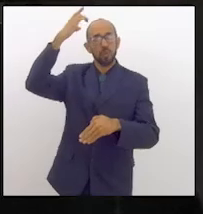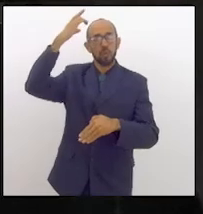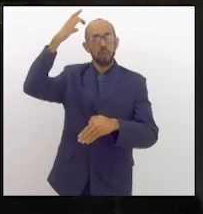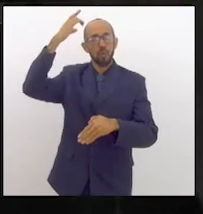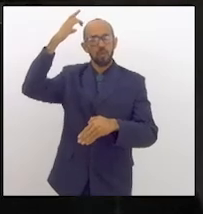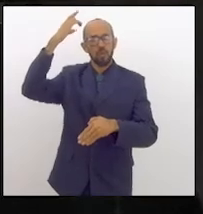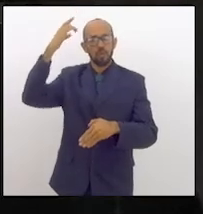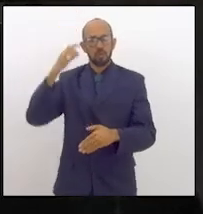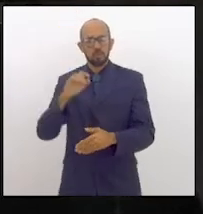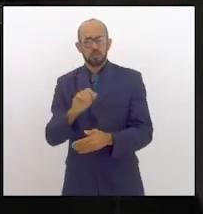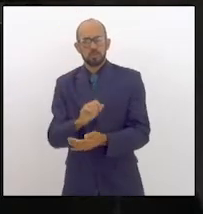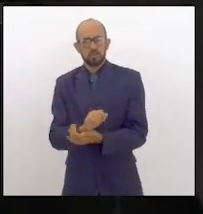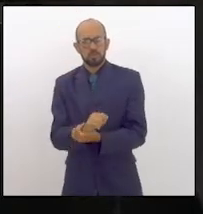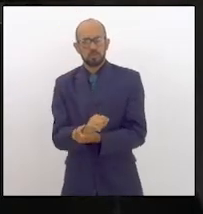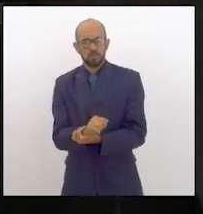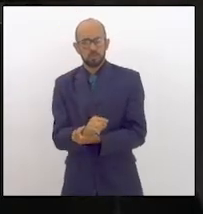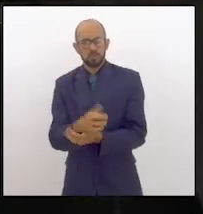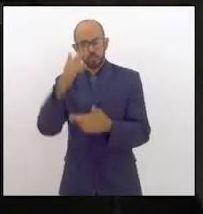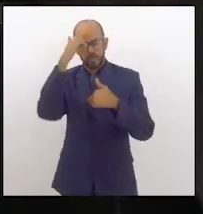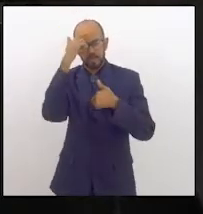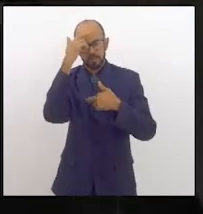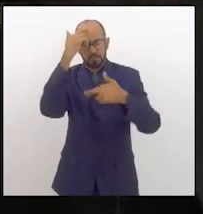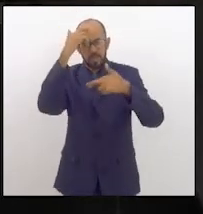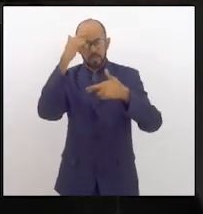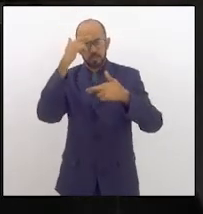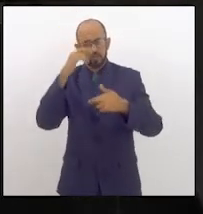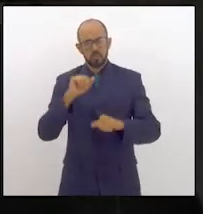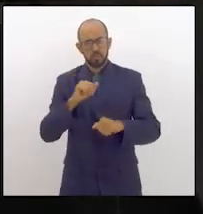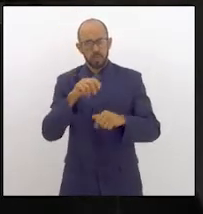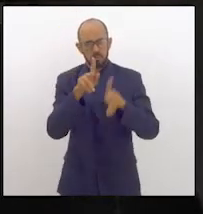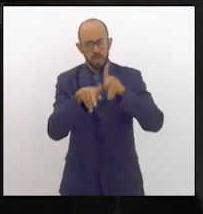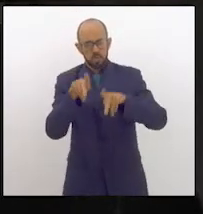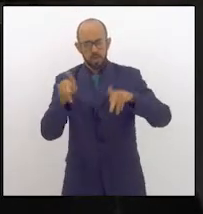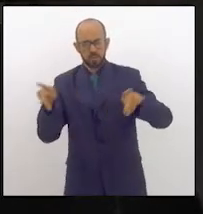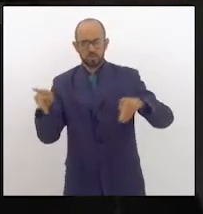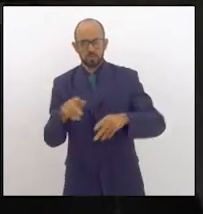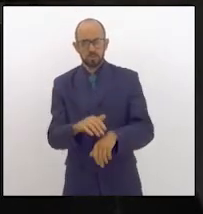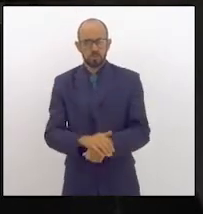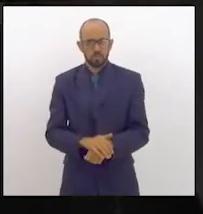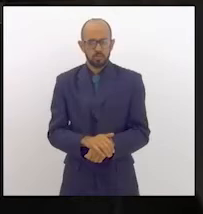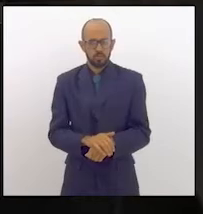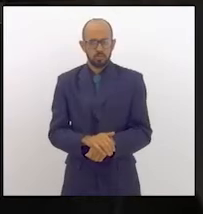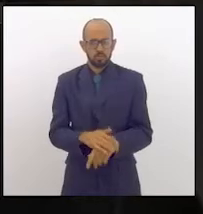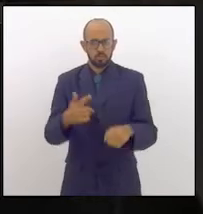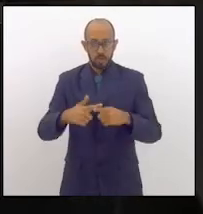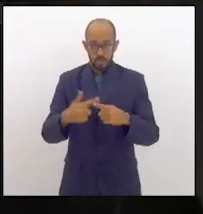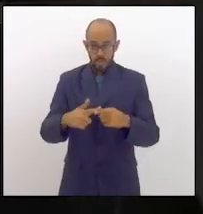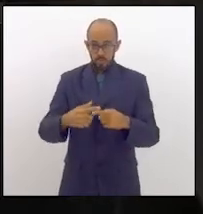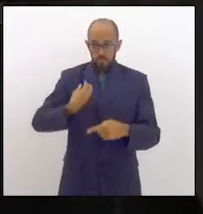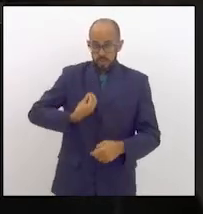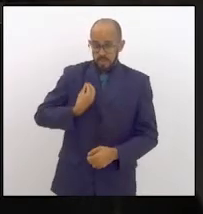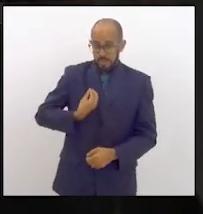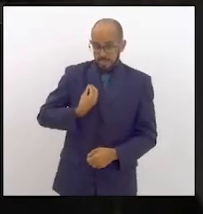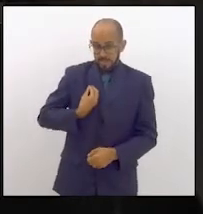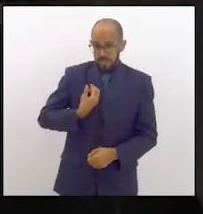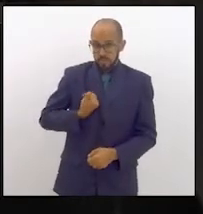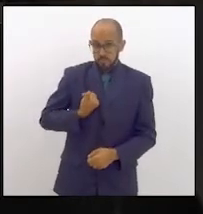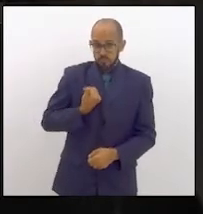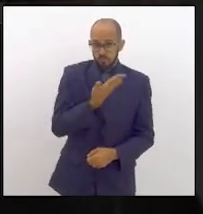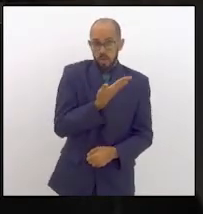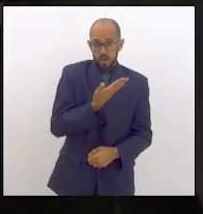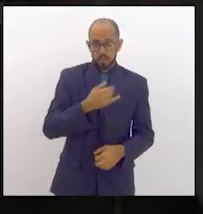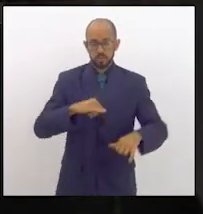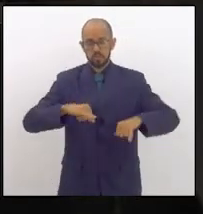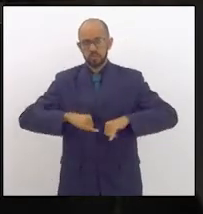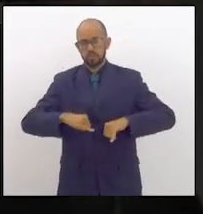envelhecer Oi e o respeito à população porque vidas lá fora